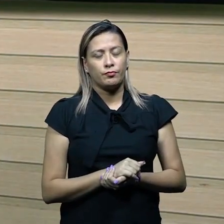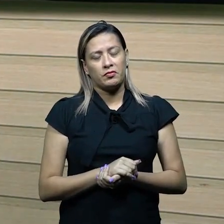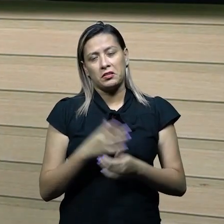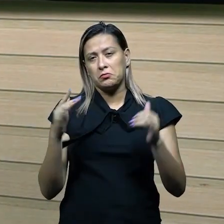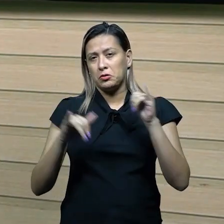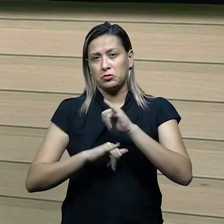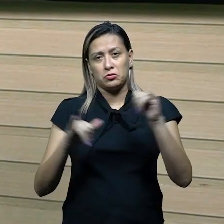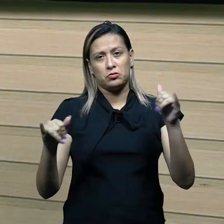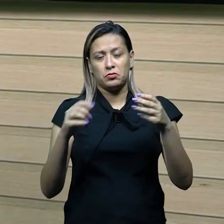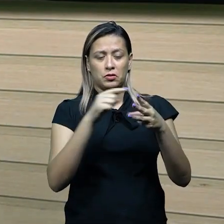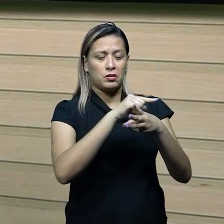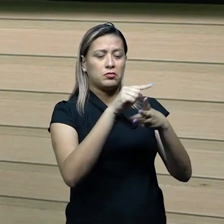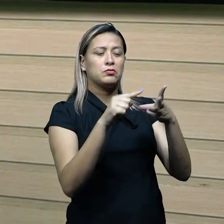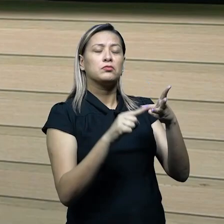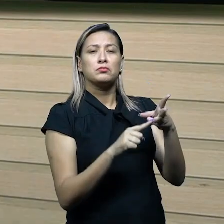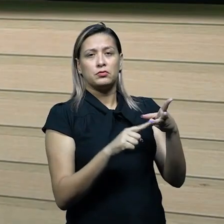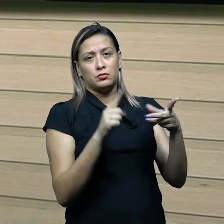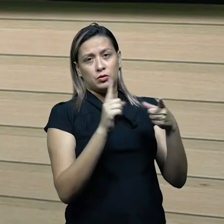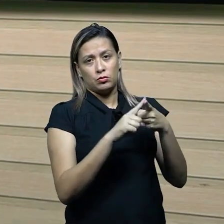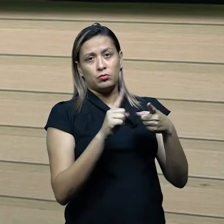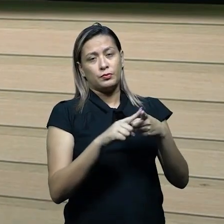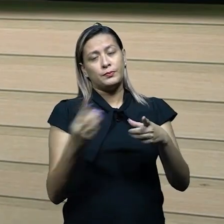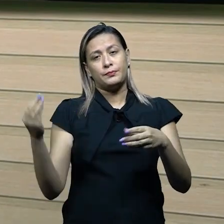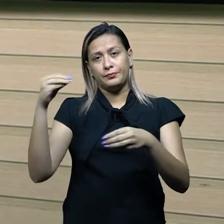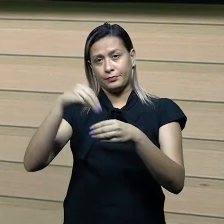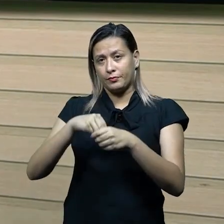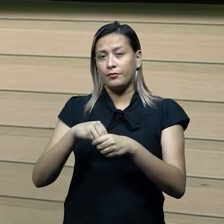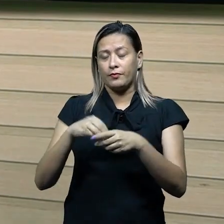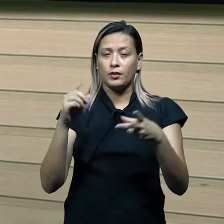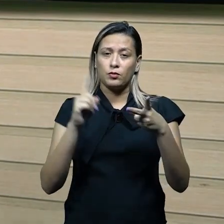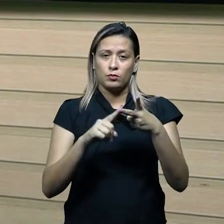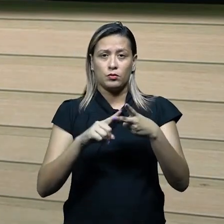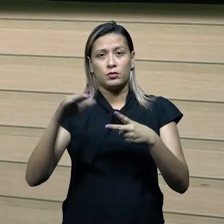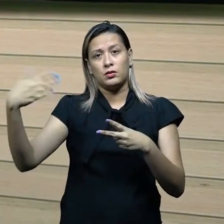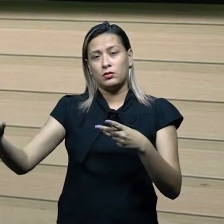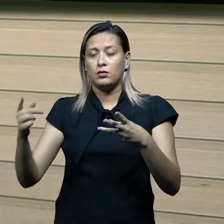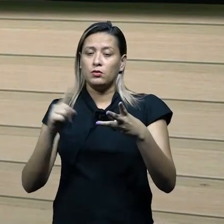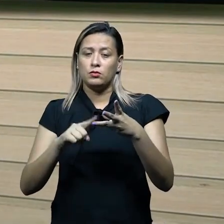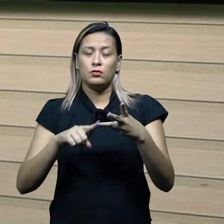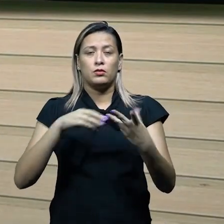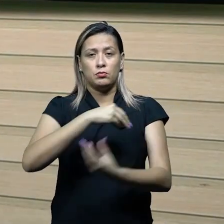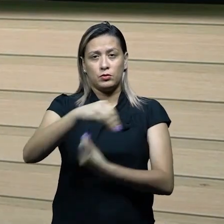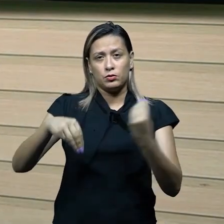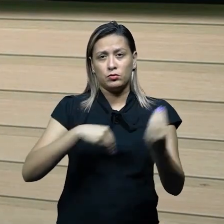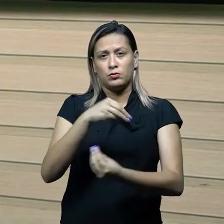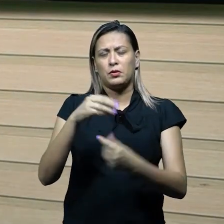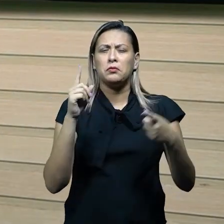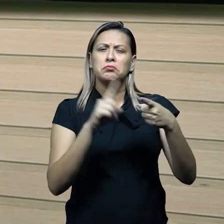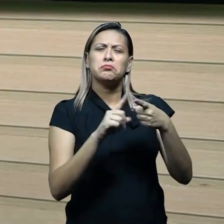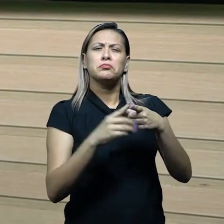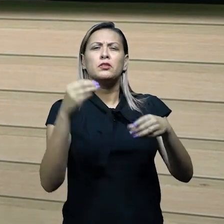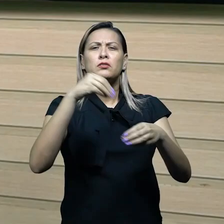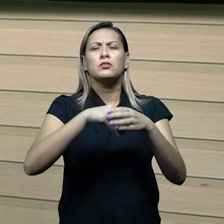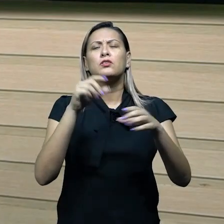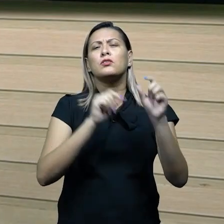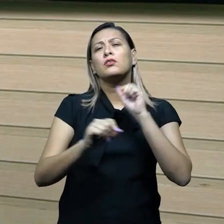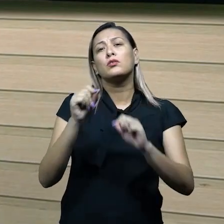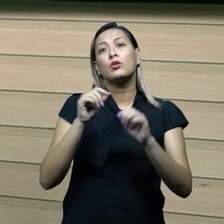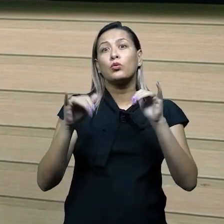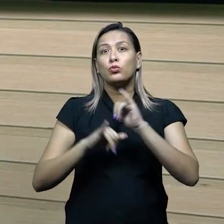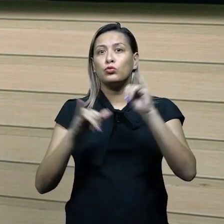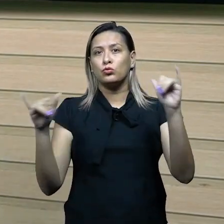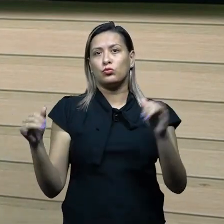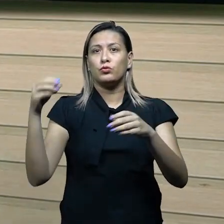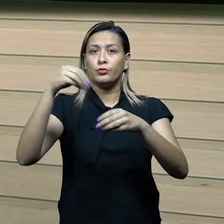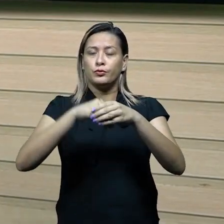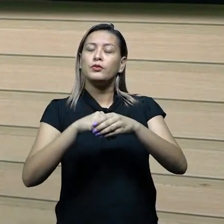3 formas. De uma forma interna, externa ou mista. O que é o recrutamento interno? É quando eu divulgo essa vaga dentro